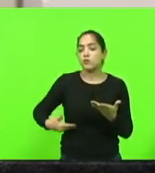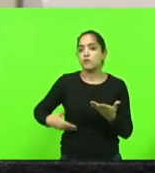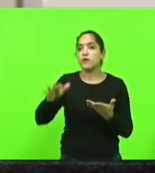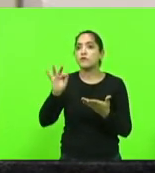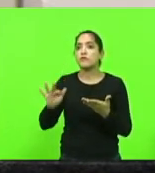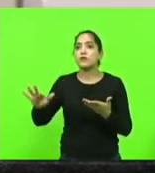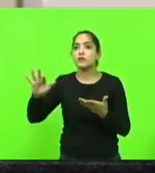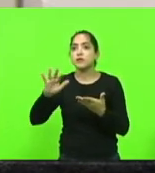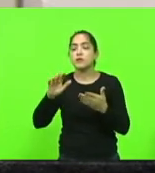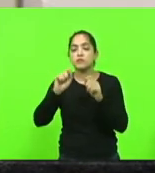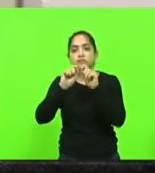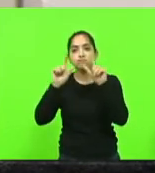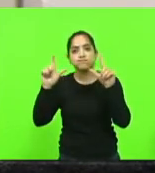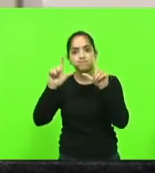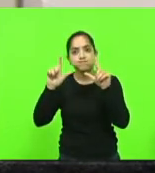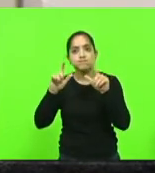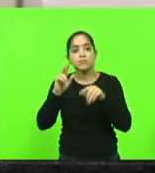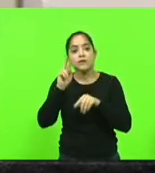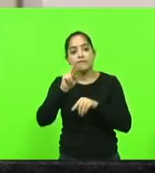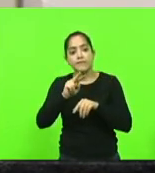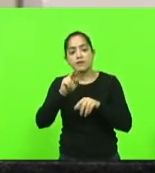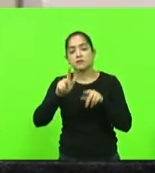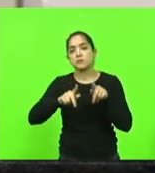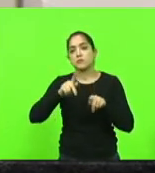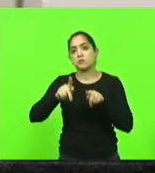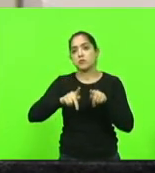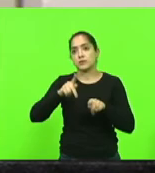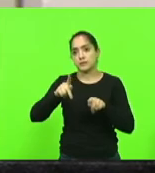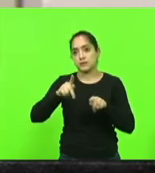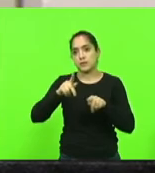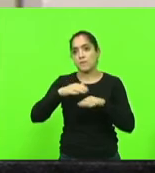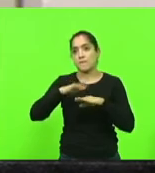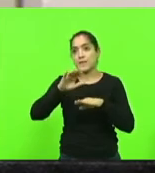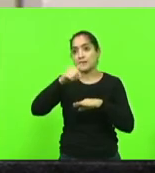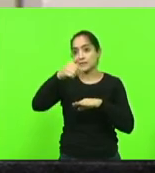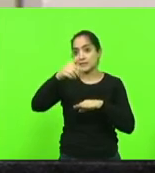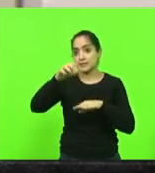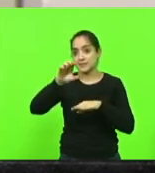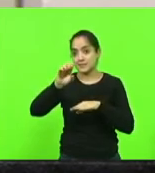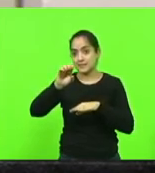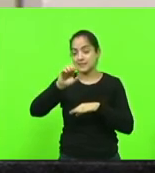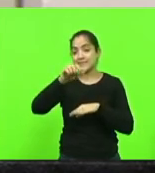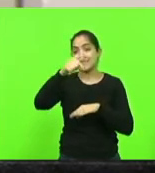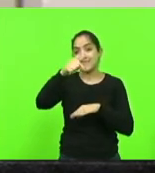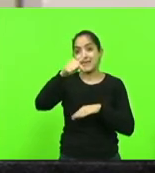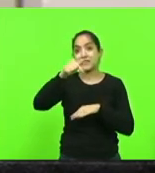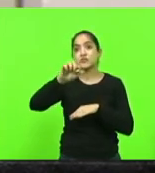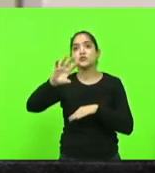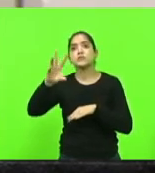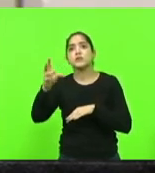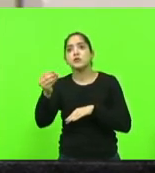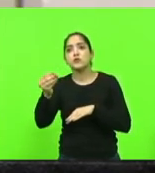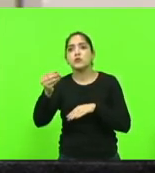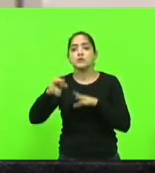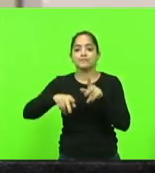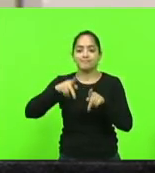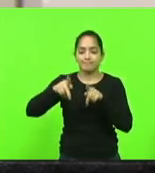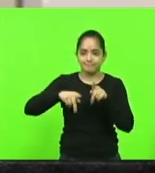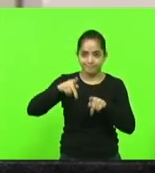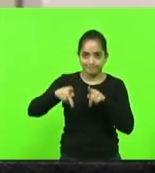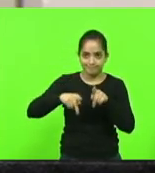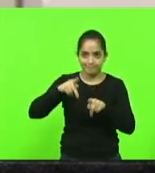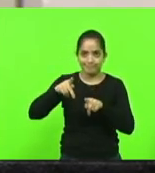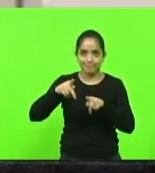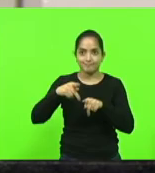abra os olhos para a população catarinense, para os mais de 7 milhões de habitantes que aqui vivem, nesse estado, de